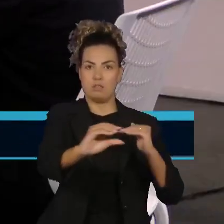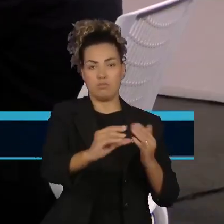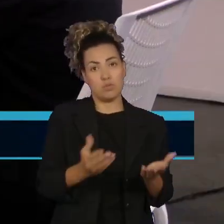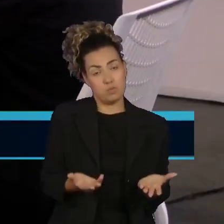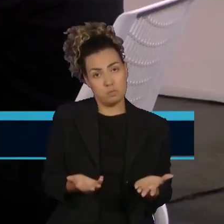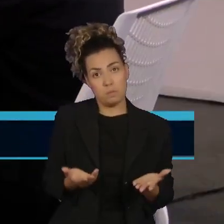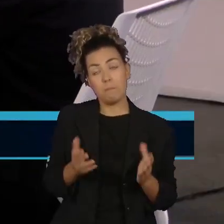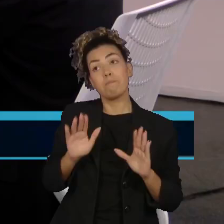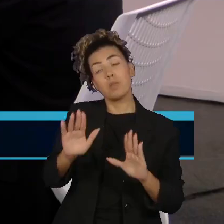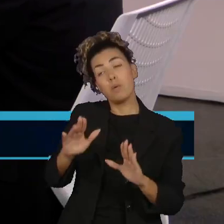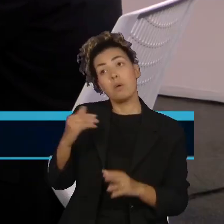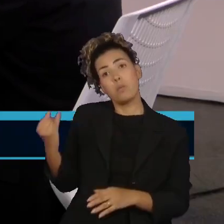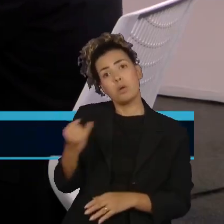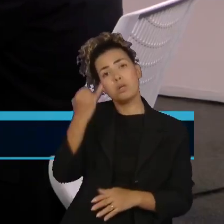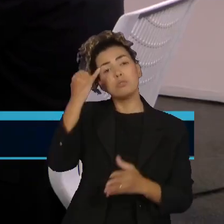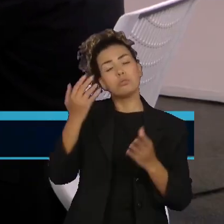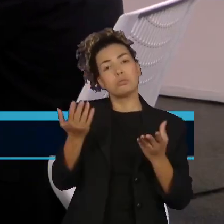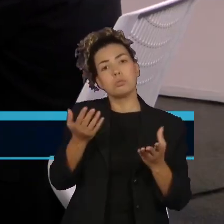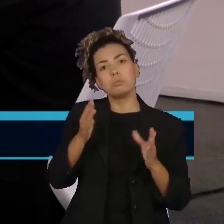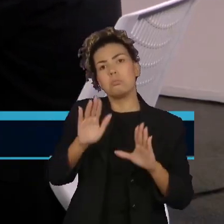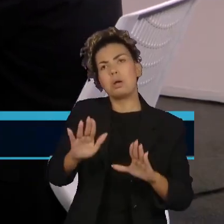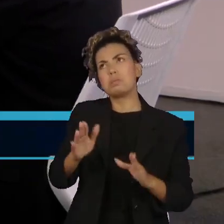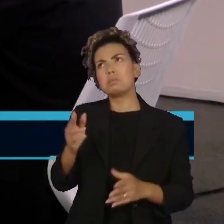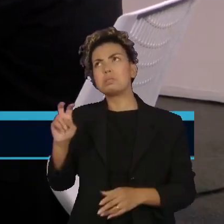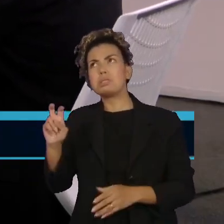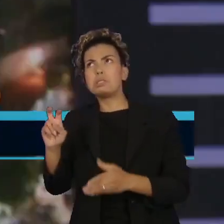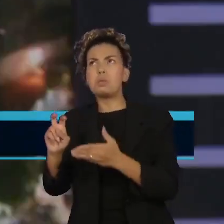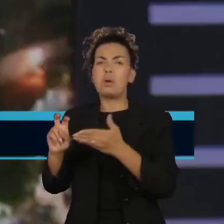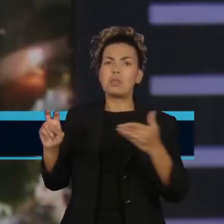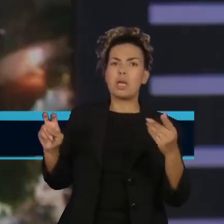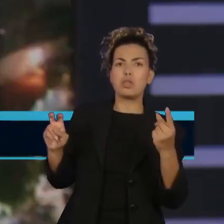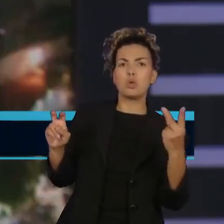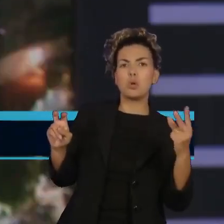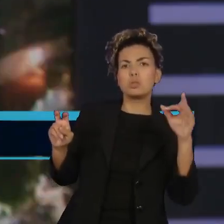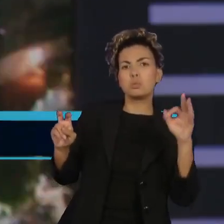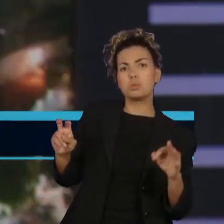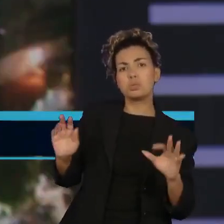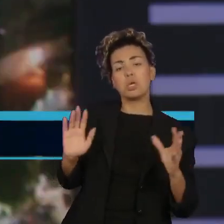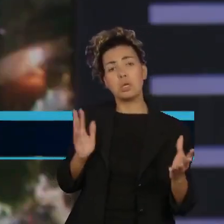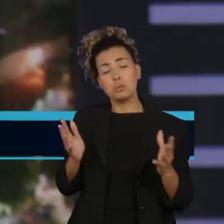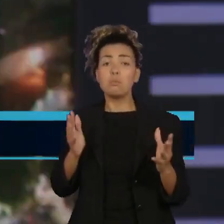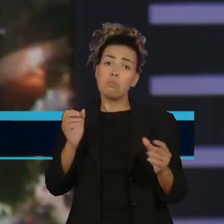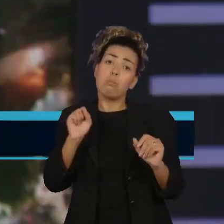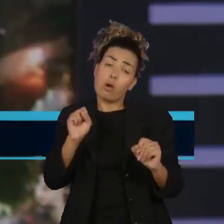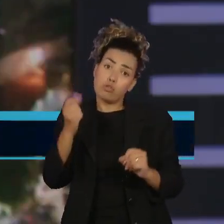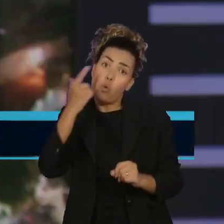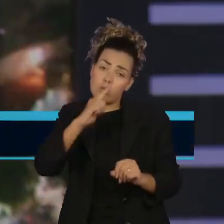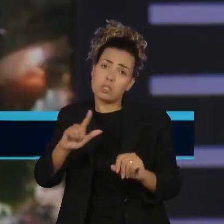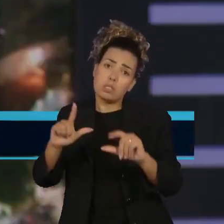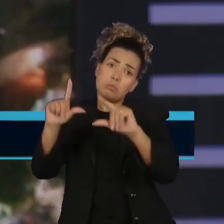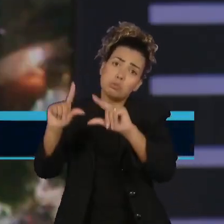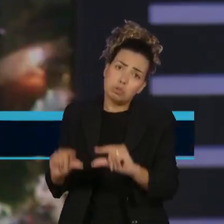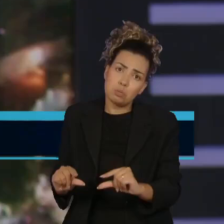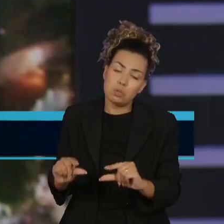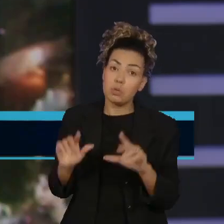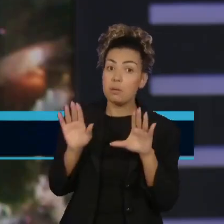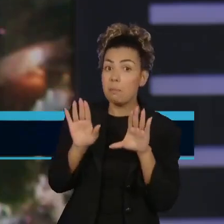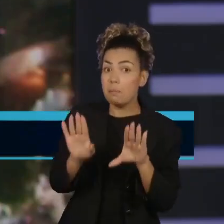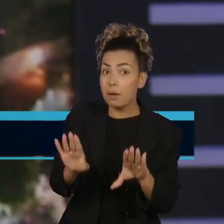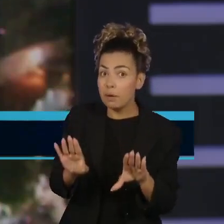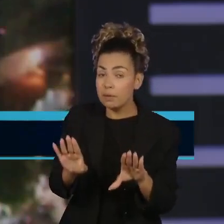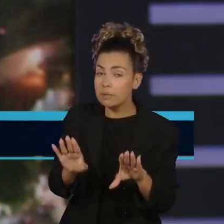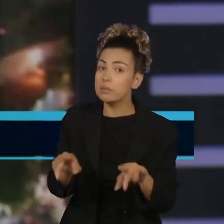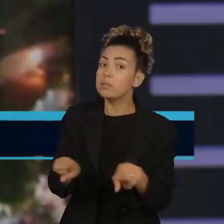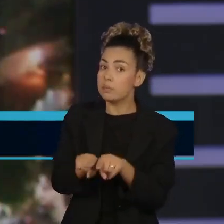mas é entre 5% a 12%, 13%. Então, alguns podem ter uma redução na margem. Agora, tem uma outra variável aí regulatória que